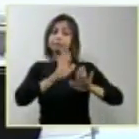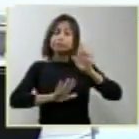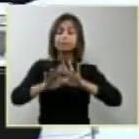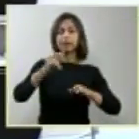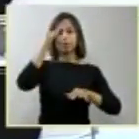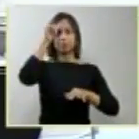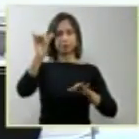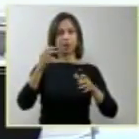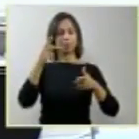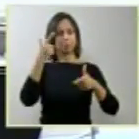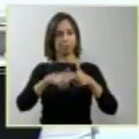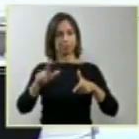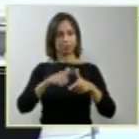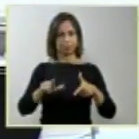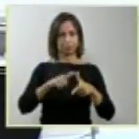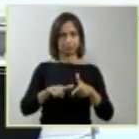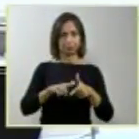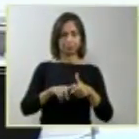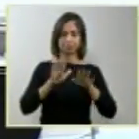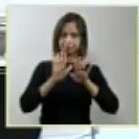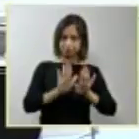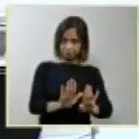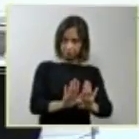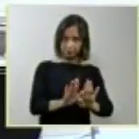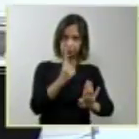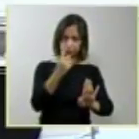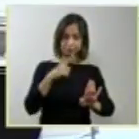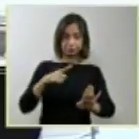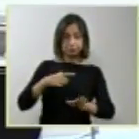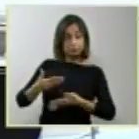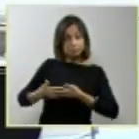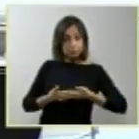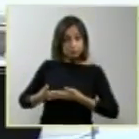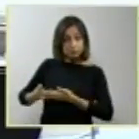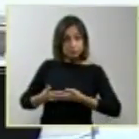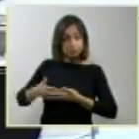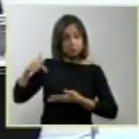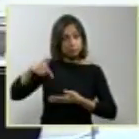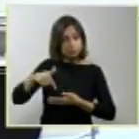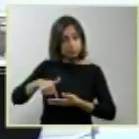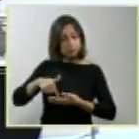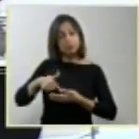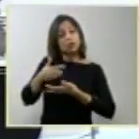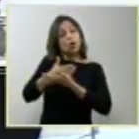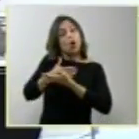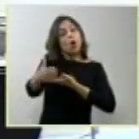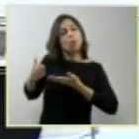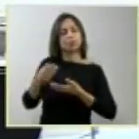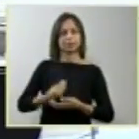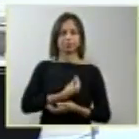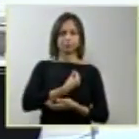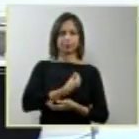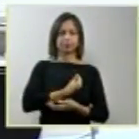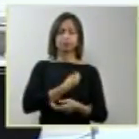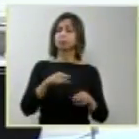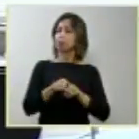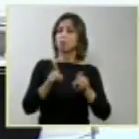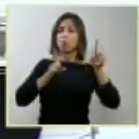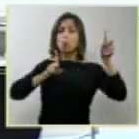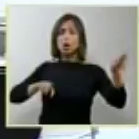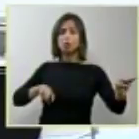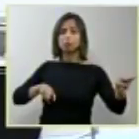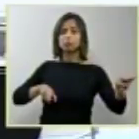eficiente. Já na origem da vida, o mesmo princípio, penso eu, tenha que ser aplicado. Você nunca pode